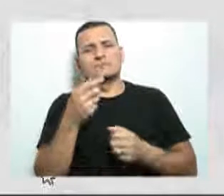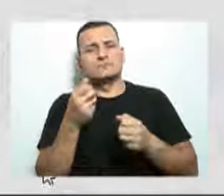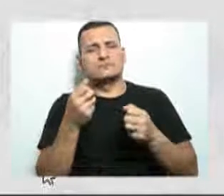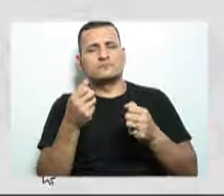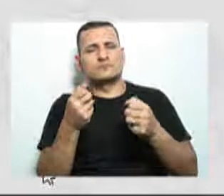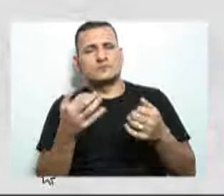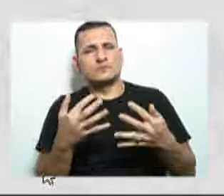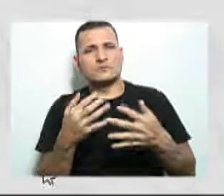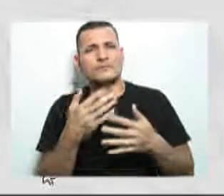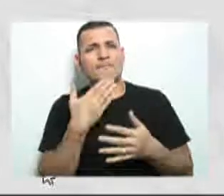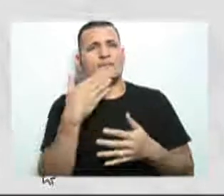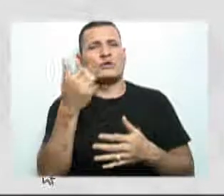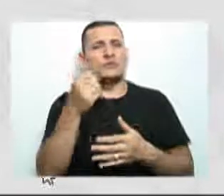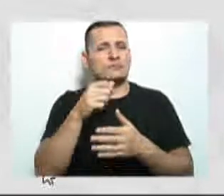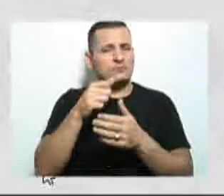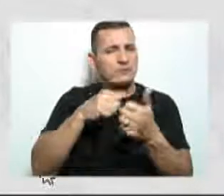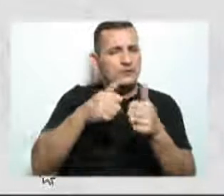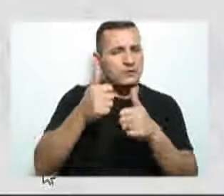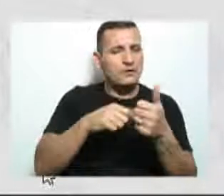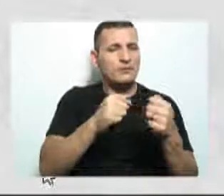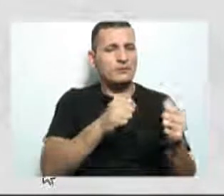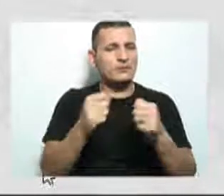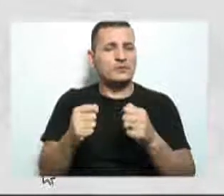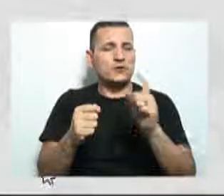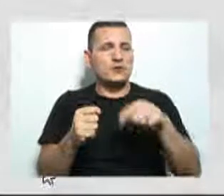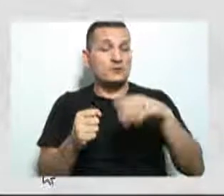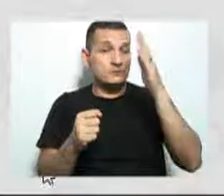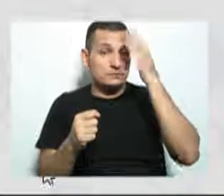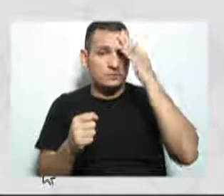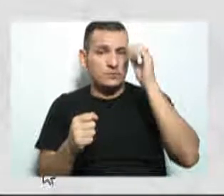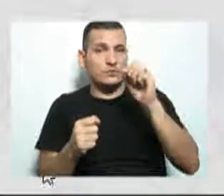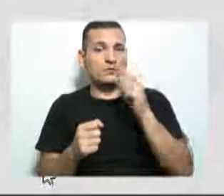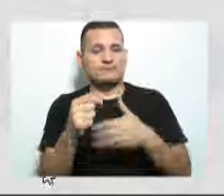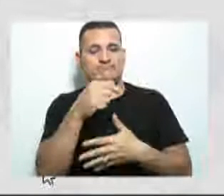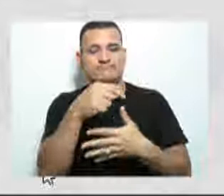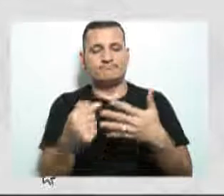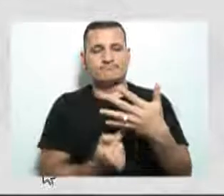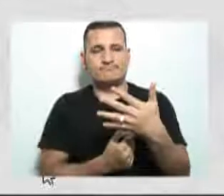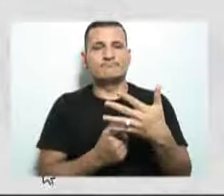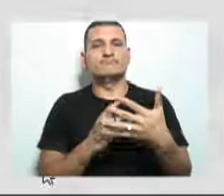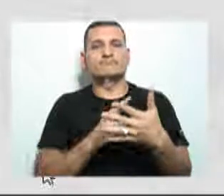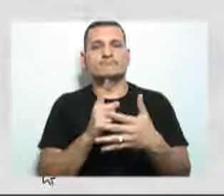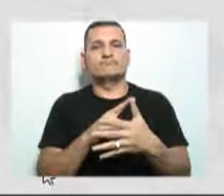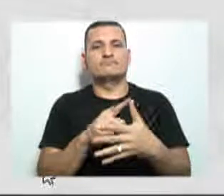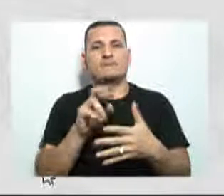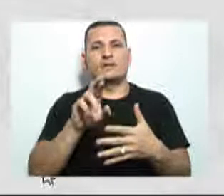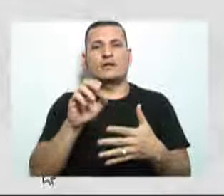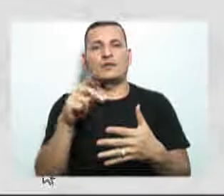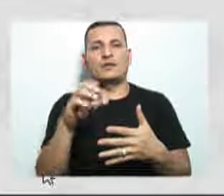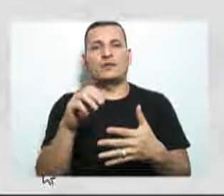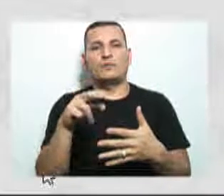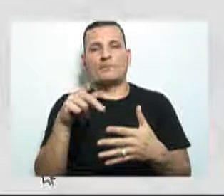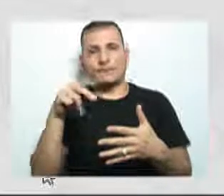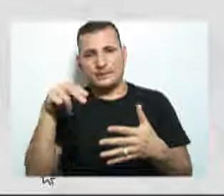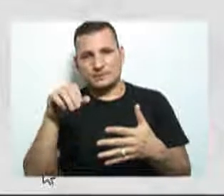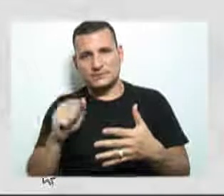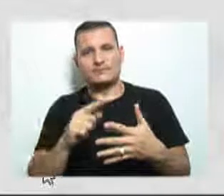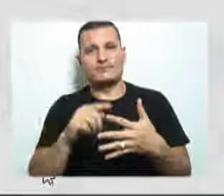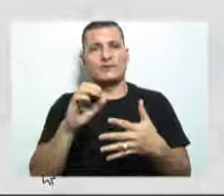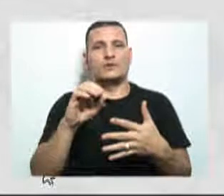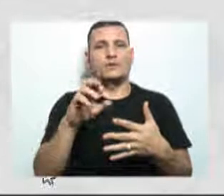é considerar as 5 fontes de poder, que é recompensa,